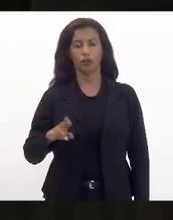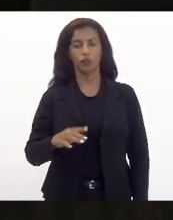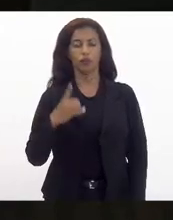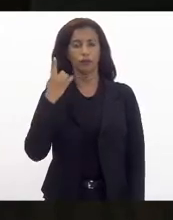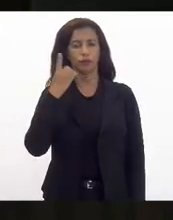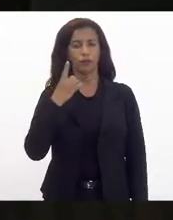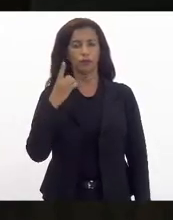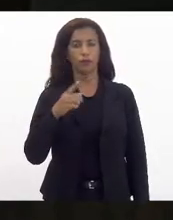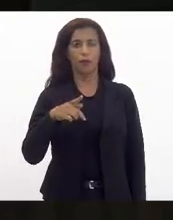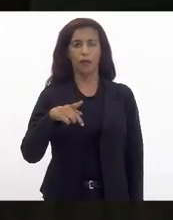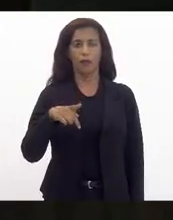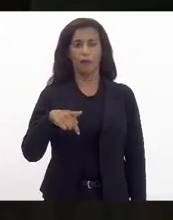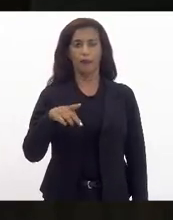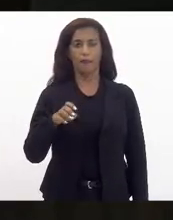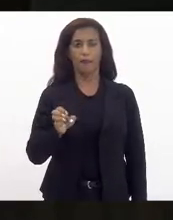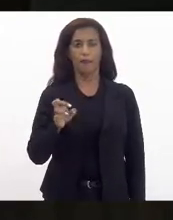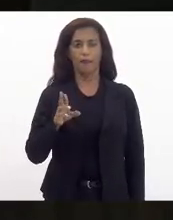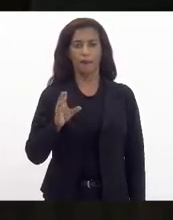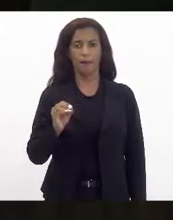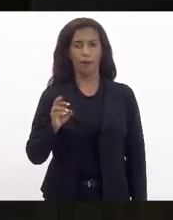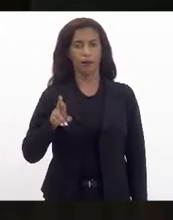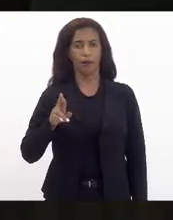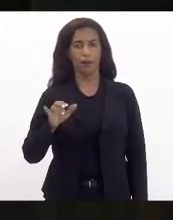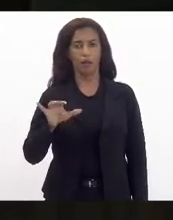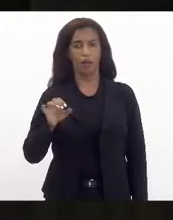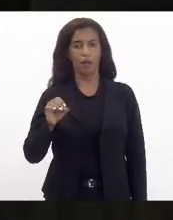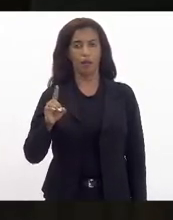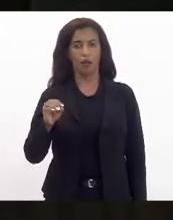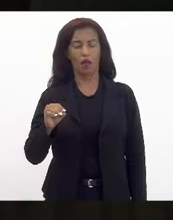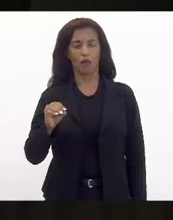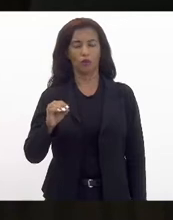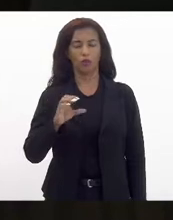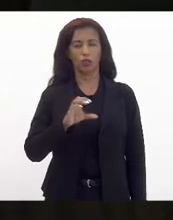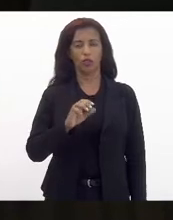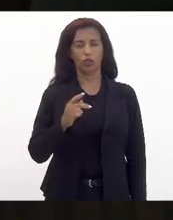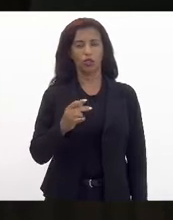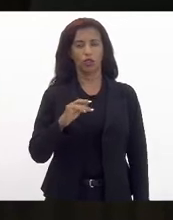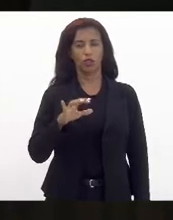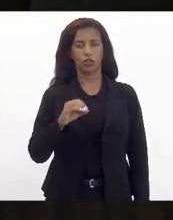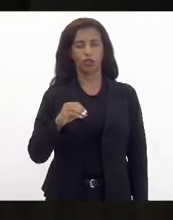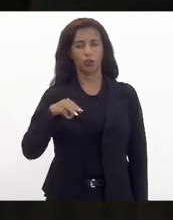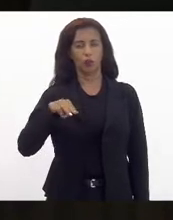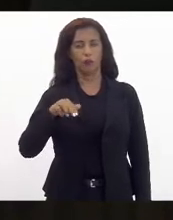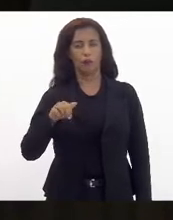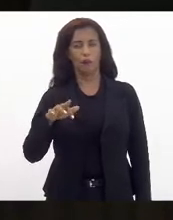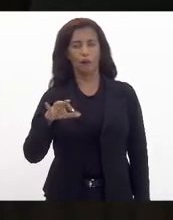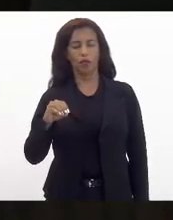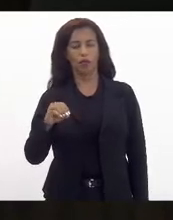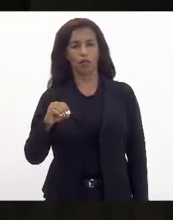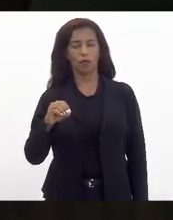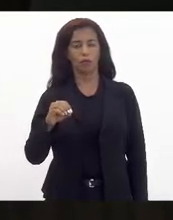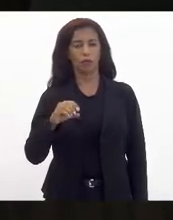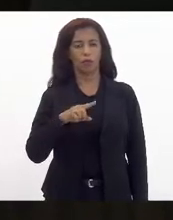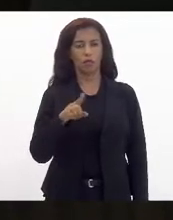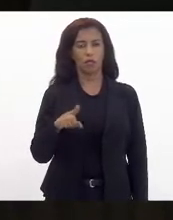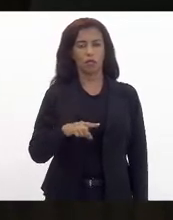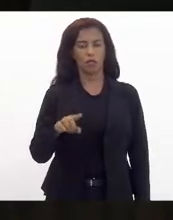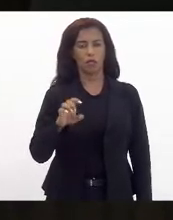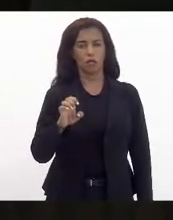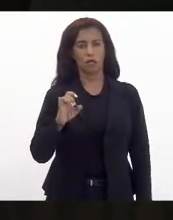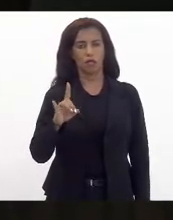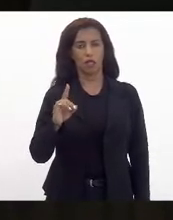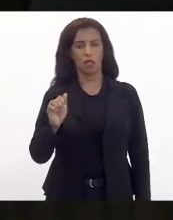o deputado Pedro Ricardo o deputado Chico Machado Deputado zeidan